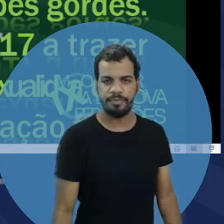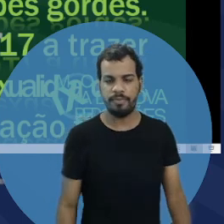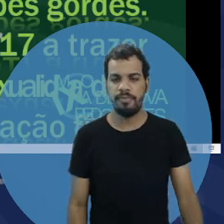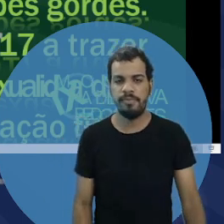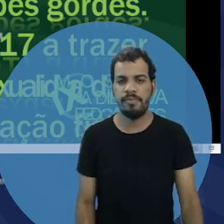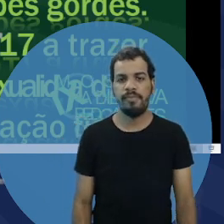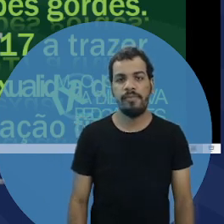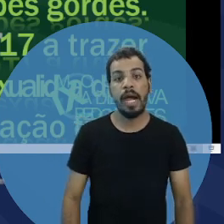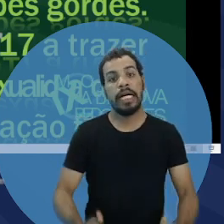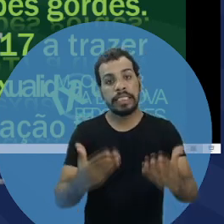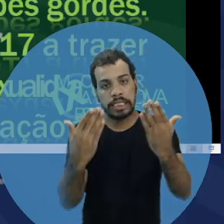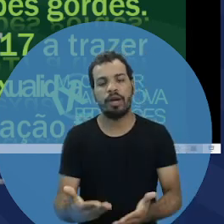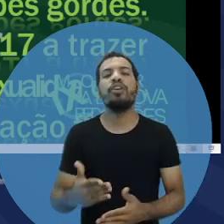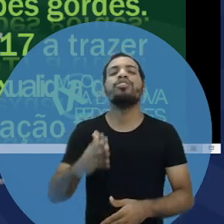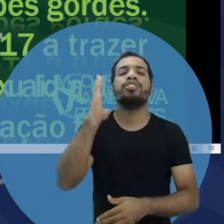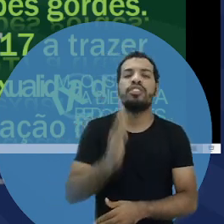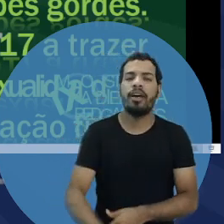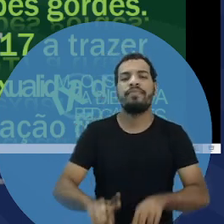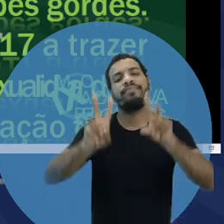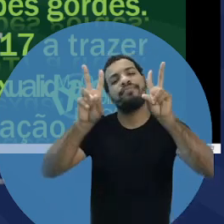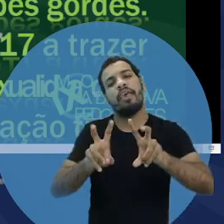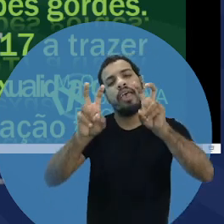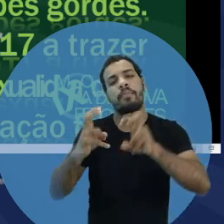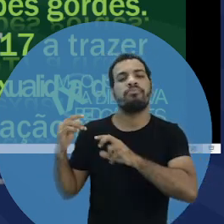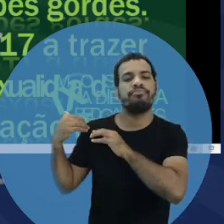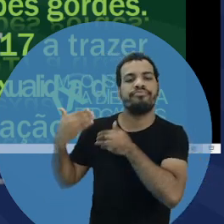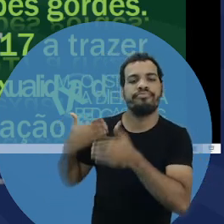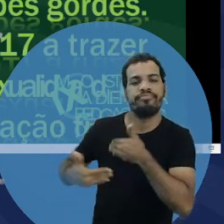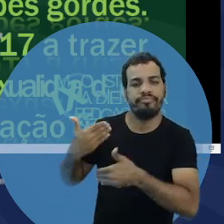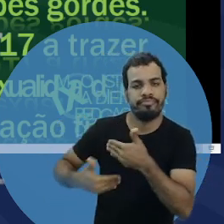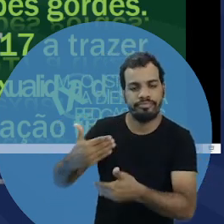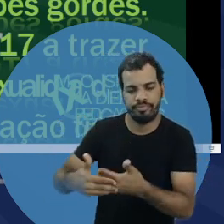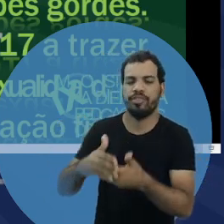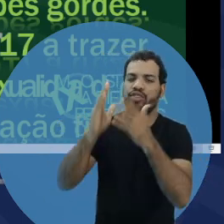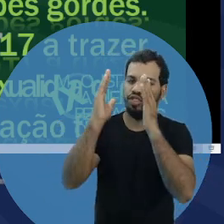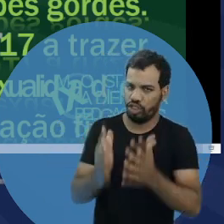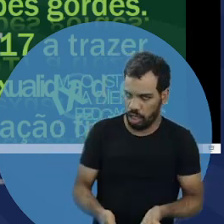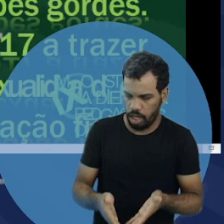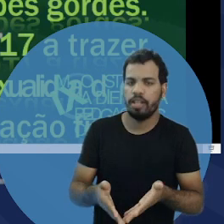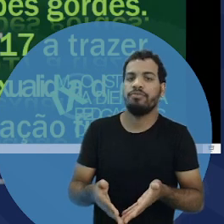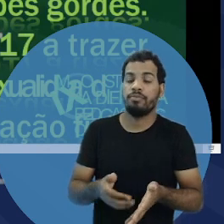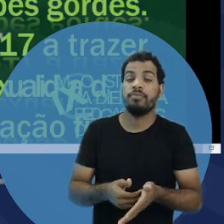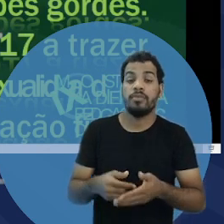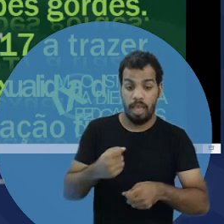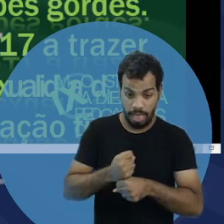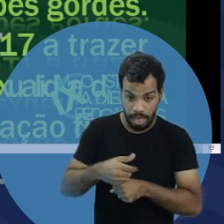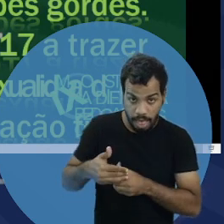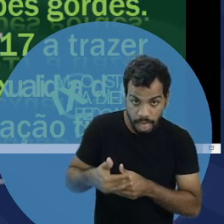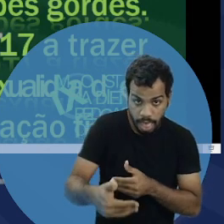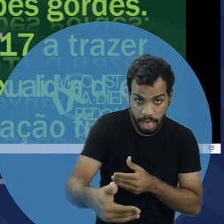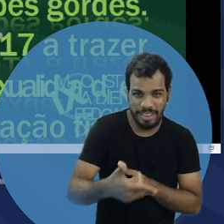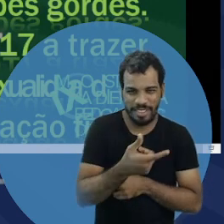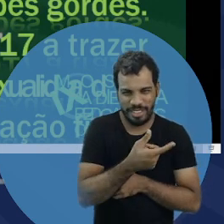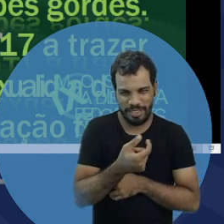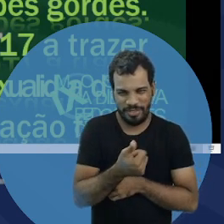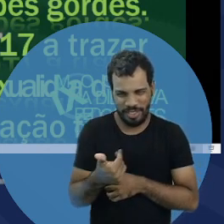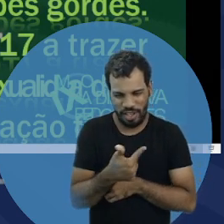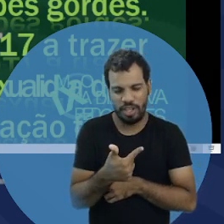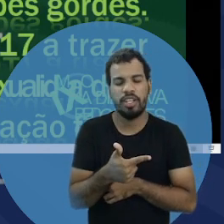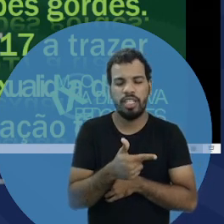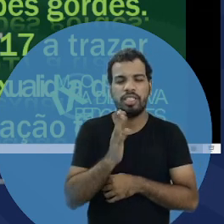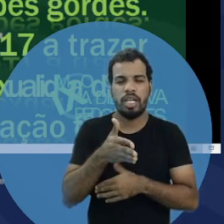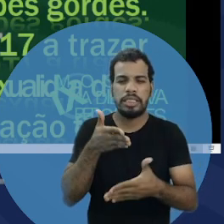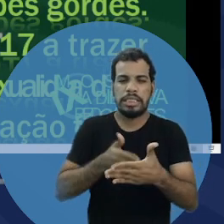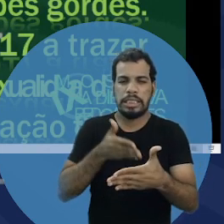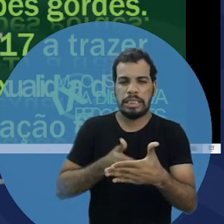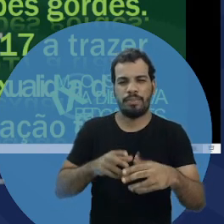trabalhando alguns temas dentro dessa questão, e durante esse ano, né, mesmo com as dificuldades em relação à